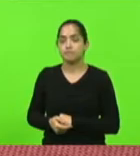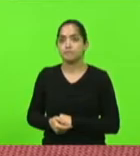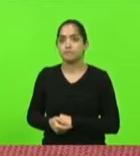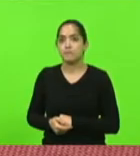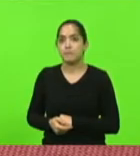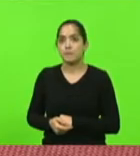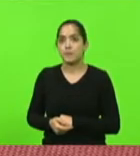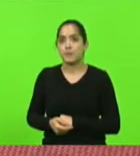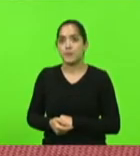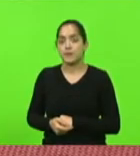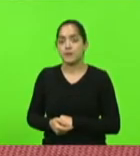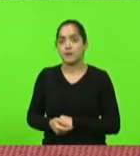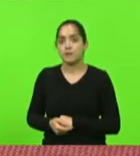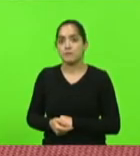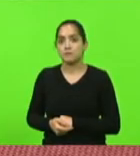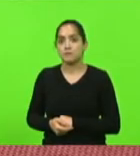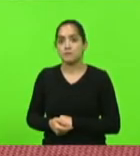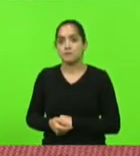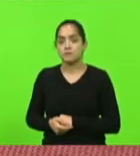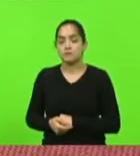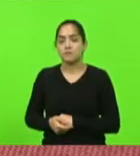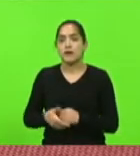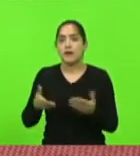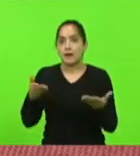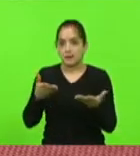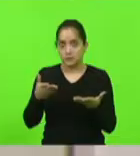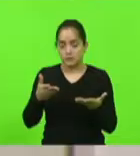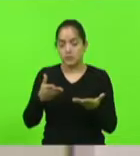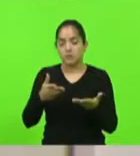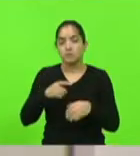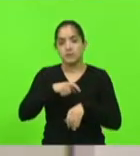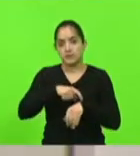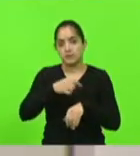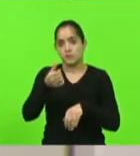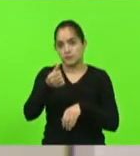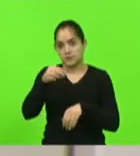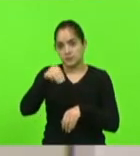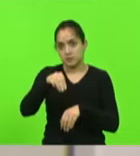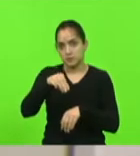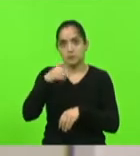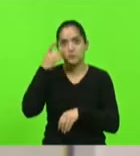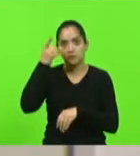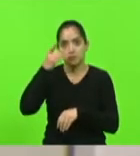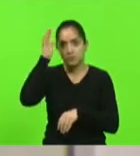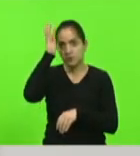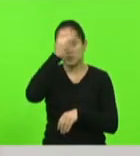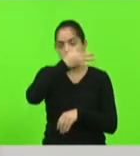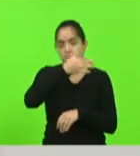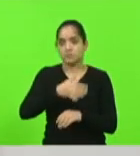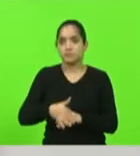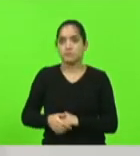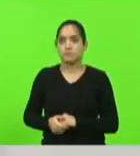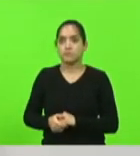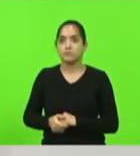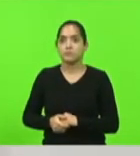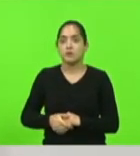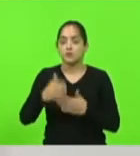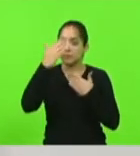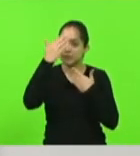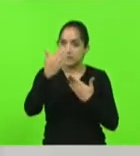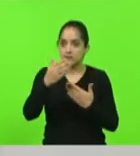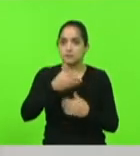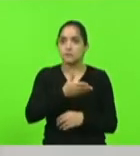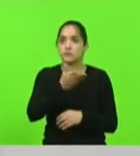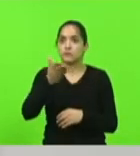Deputado Fabiano, agora sim, Vossa Excelência será, então, 6 minutos. Muito obrigado, senhor presidente, senhores deputados,